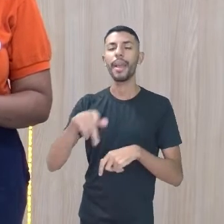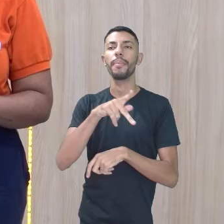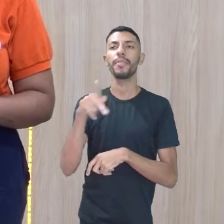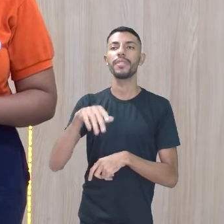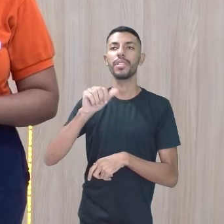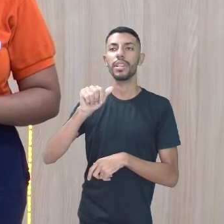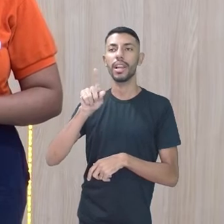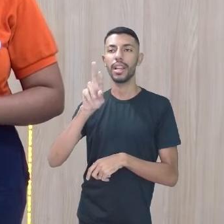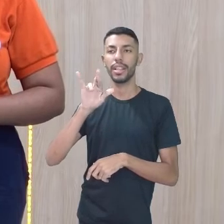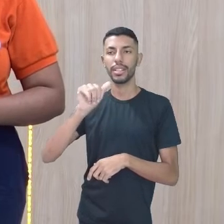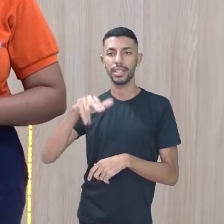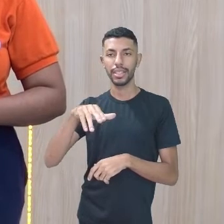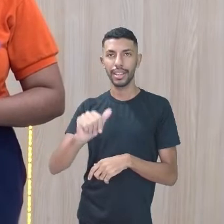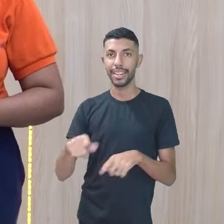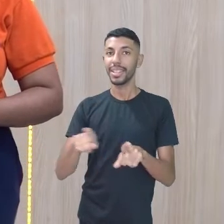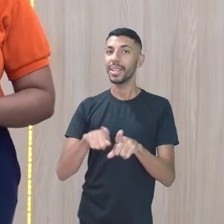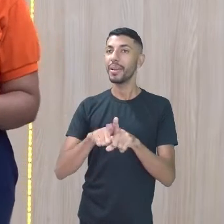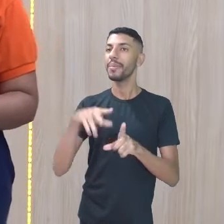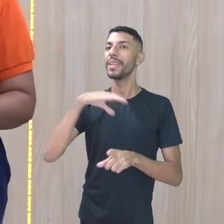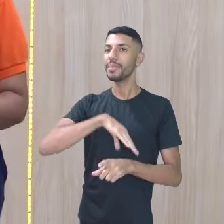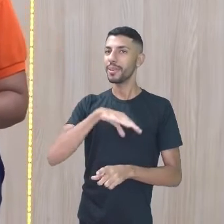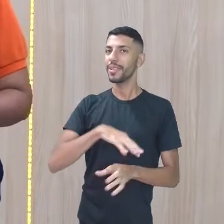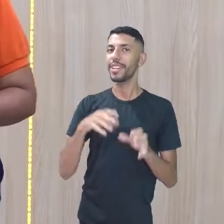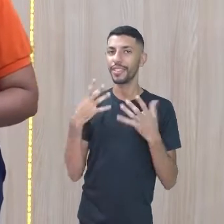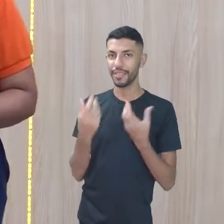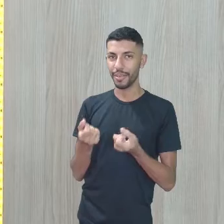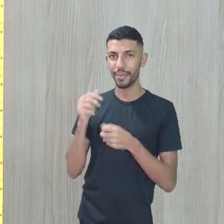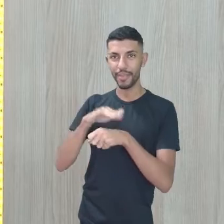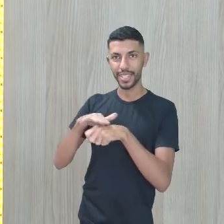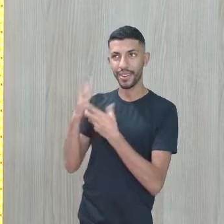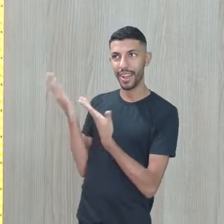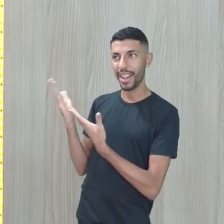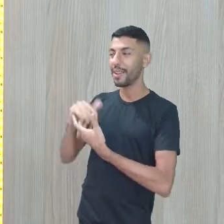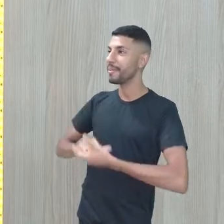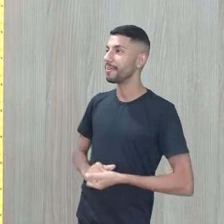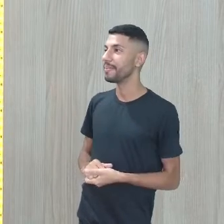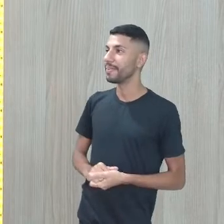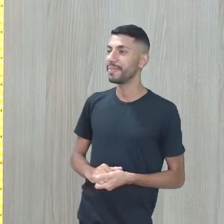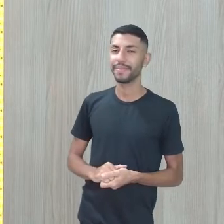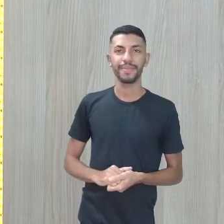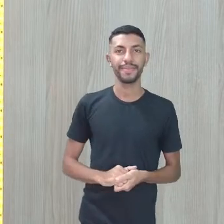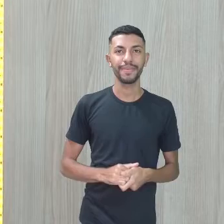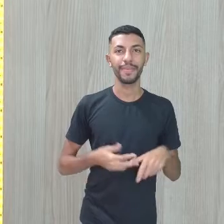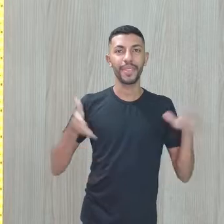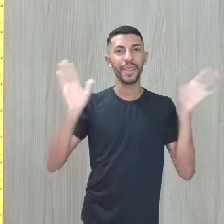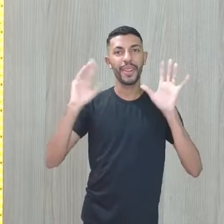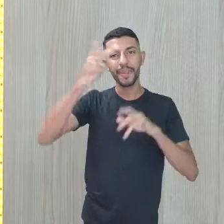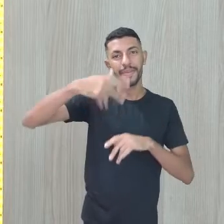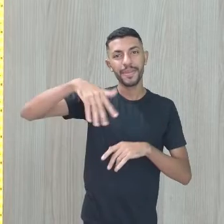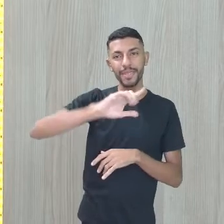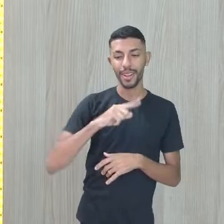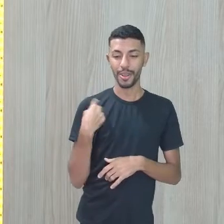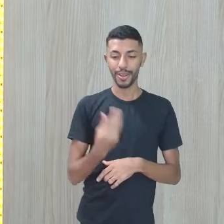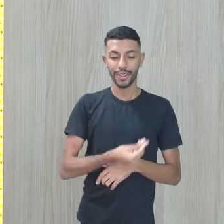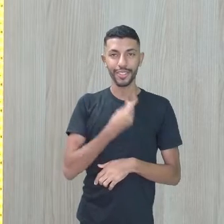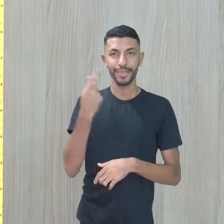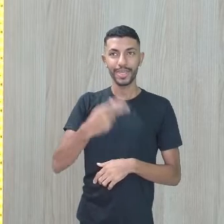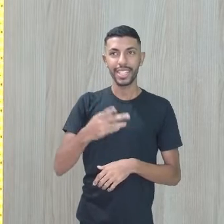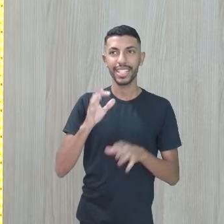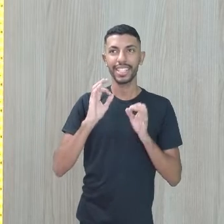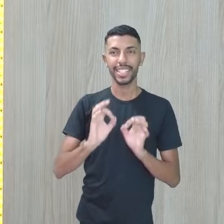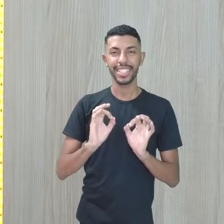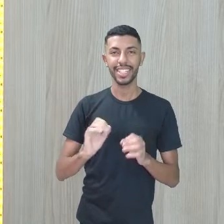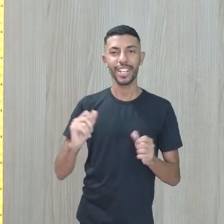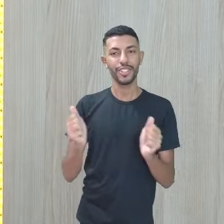professora Adriana Maria, também de língua portuguesa. Vamos dar um oi para ela? Olá, pessoal, estamos aqui, vamos juntos